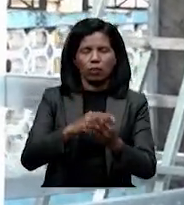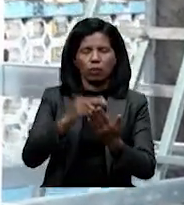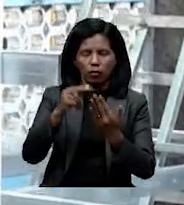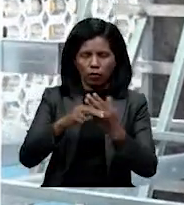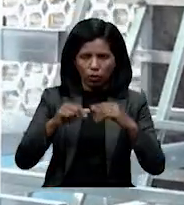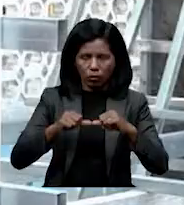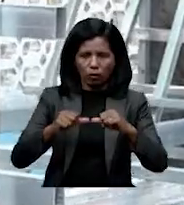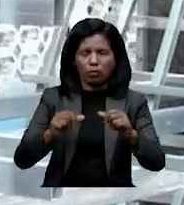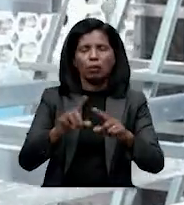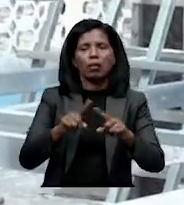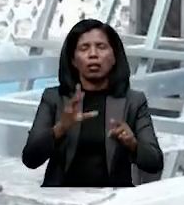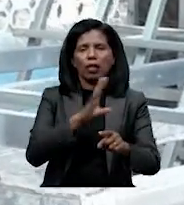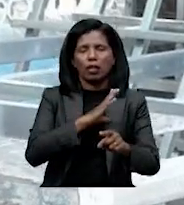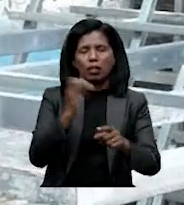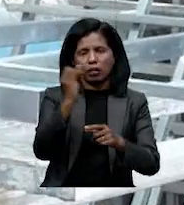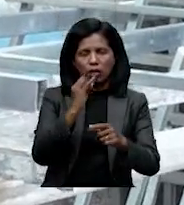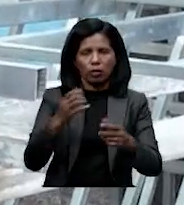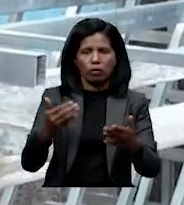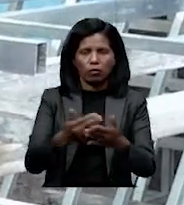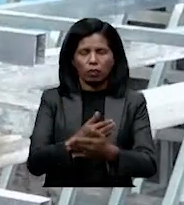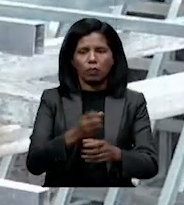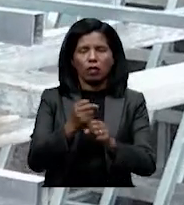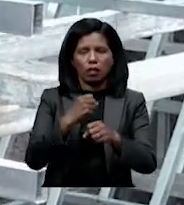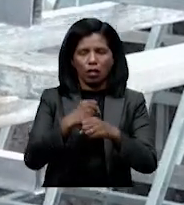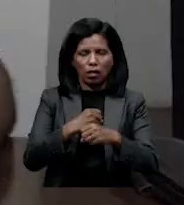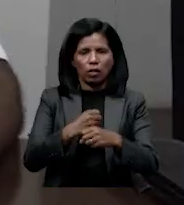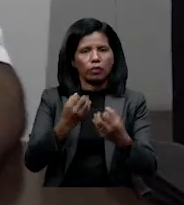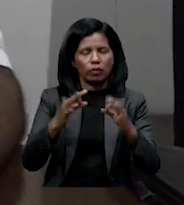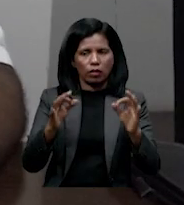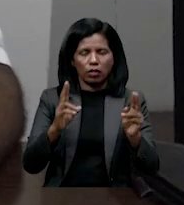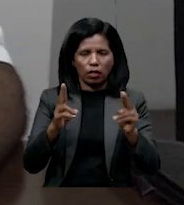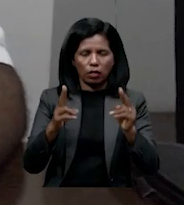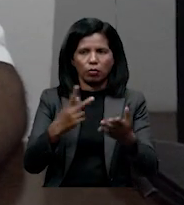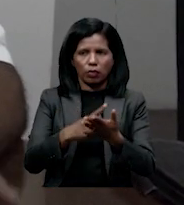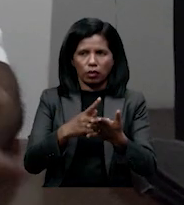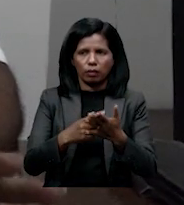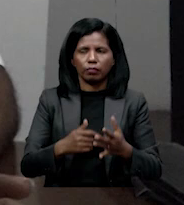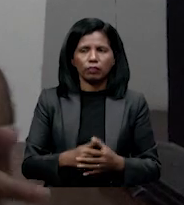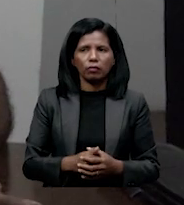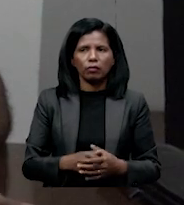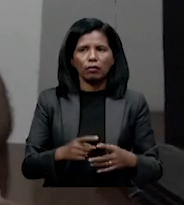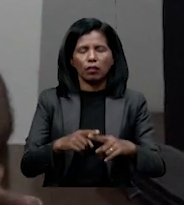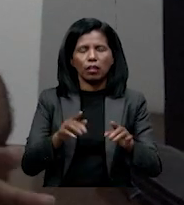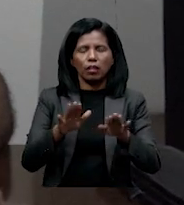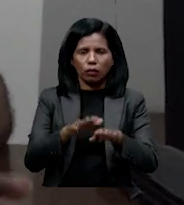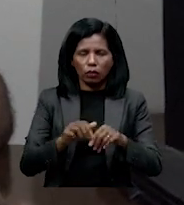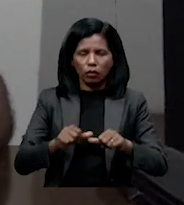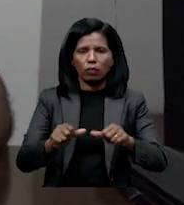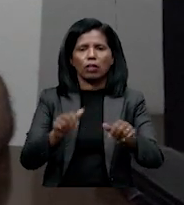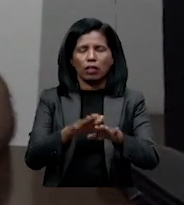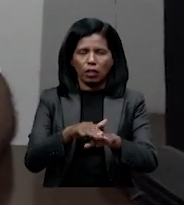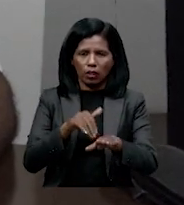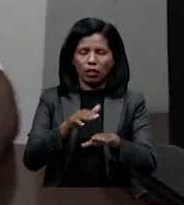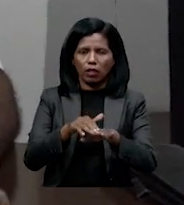bem em desenho fong, mas bem fixa, bem ira finaliza projeto de ferem. Estamos lá, ela. Lá, ela, mas lá, né, né, em quanto bem,